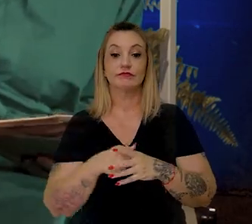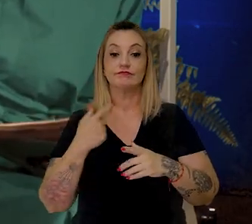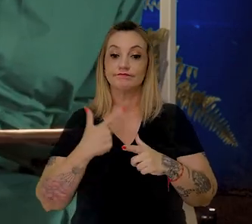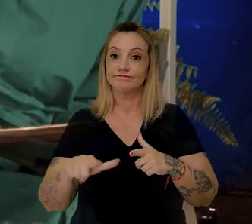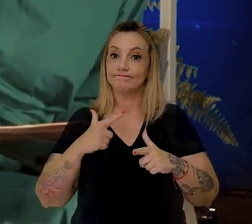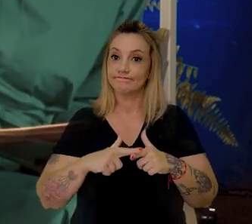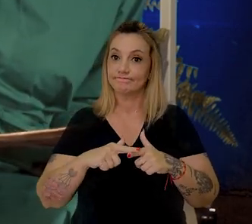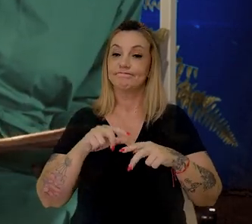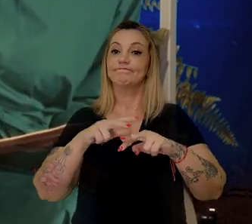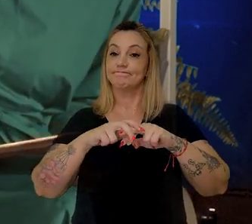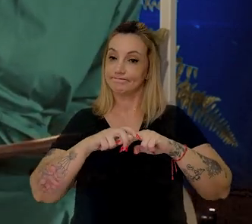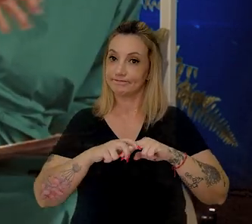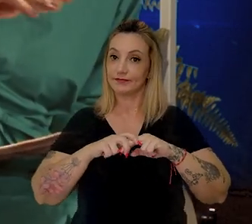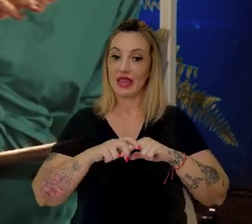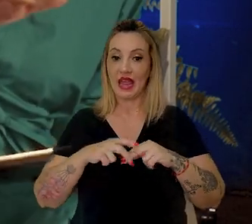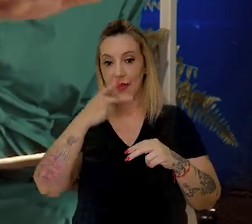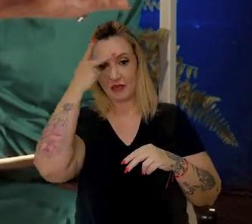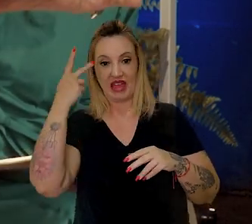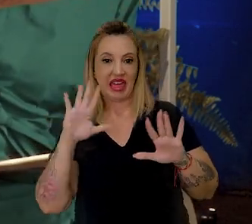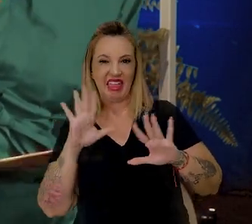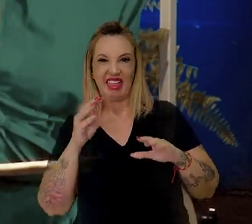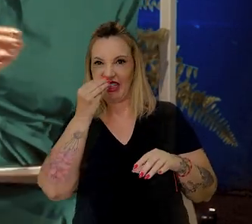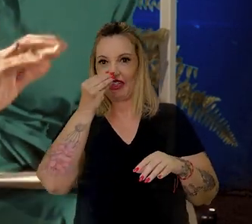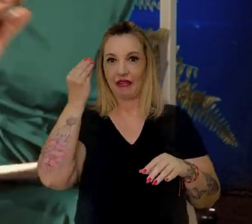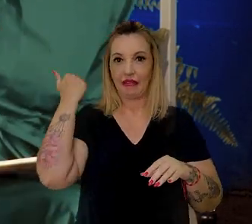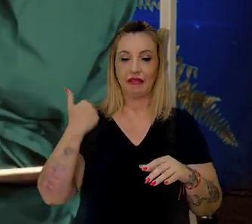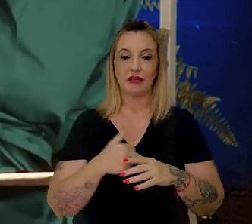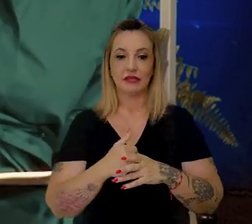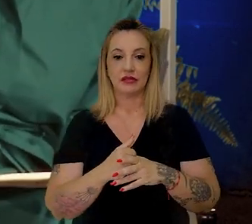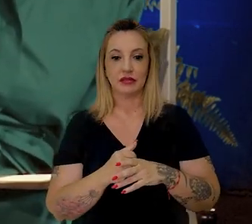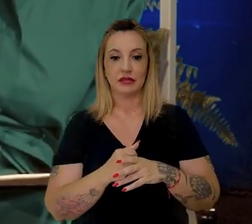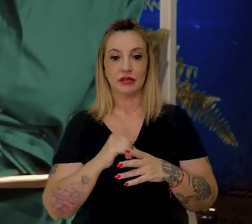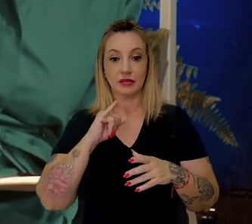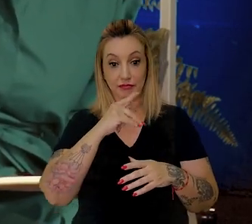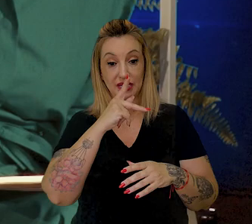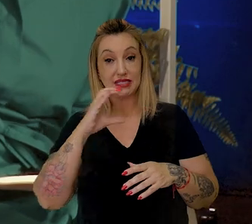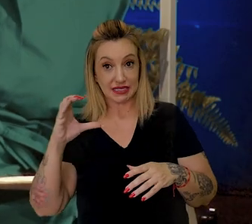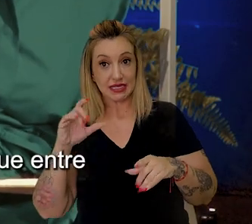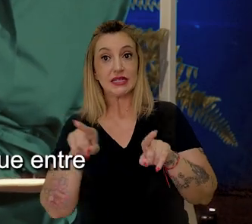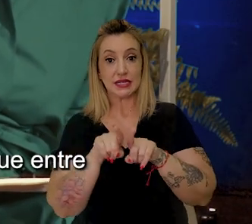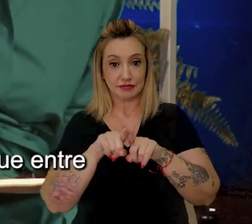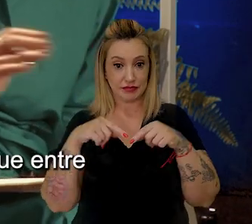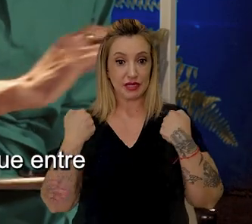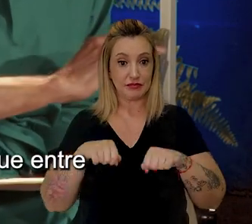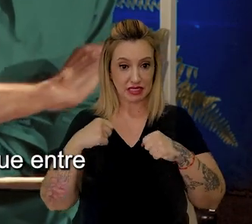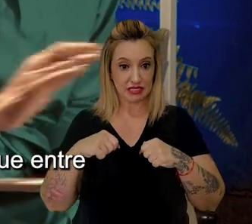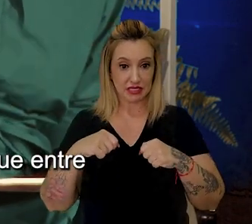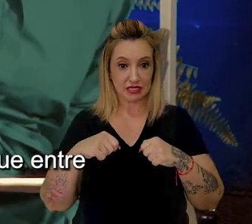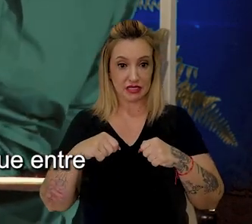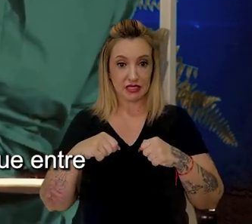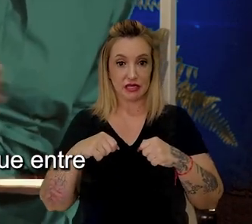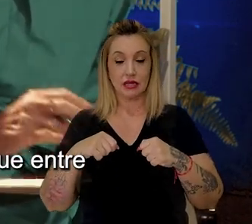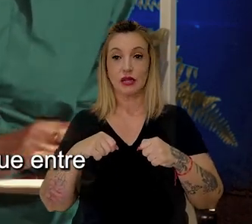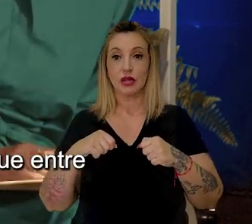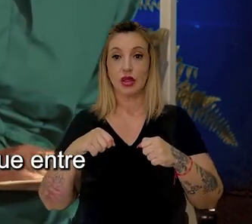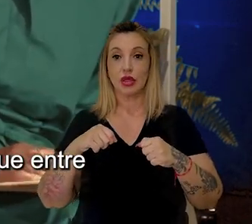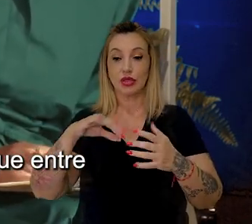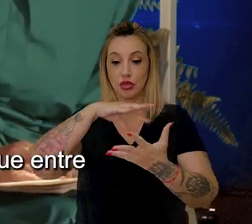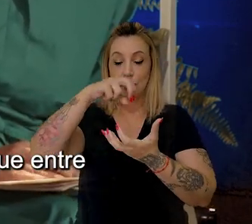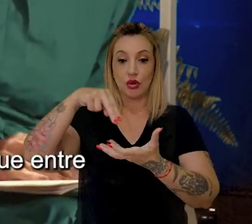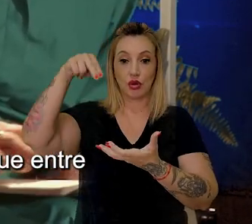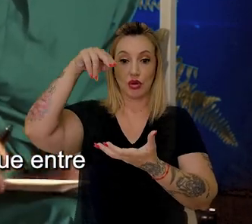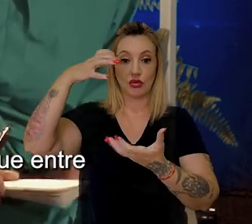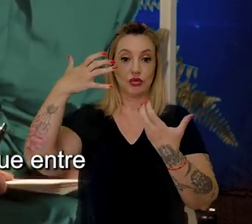tem problema eh o pessoal não não vamos né ipcc também ipcc também o pessoal eh do Global